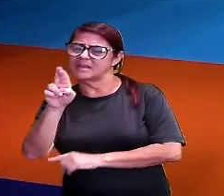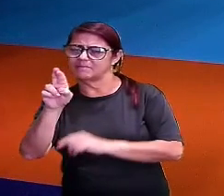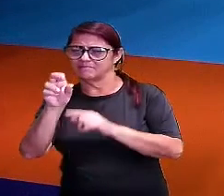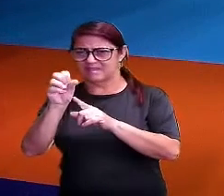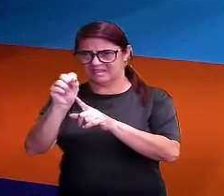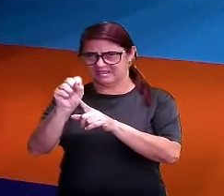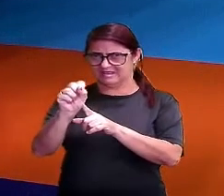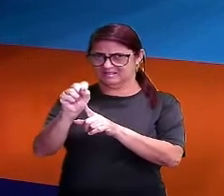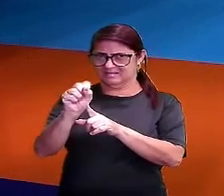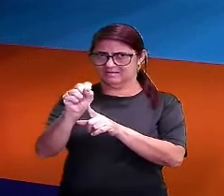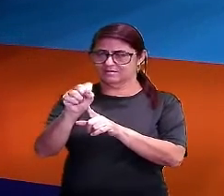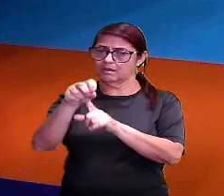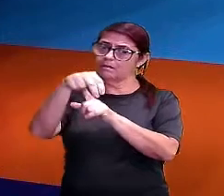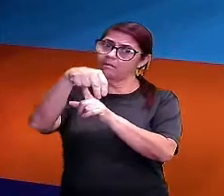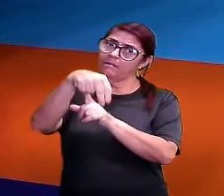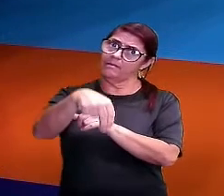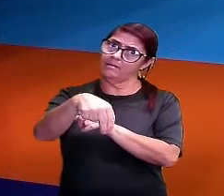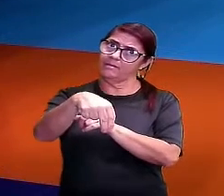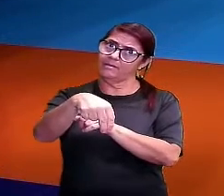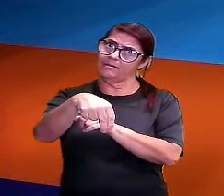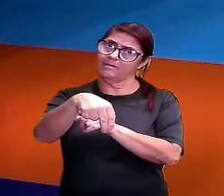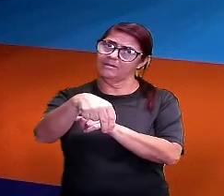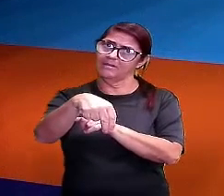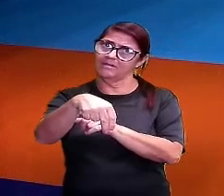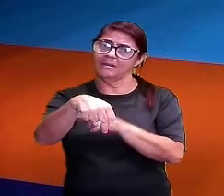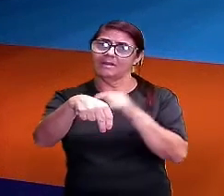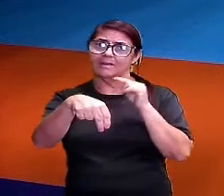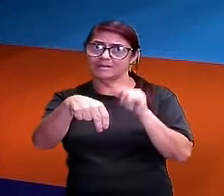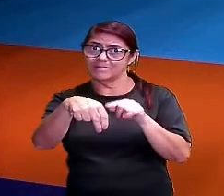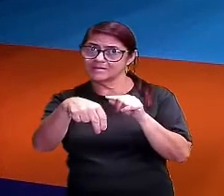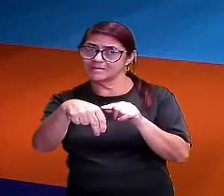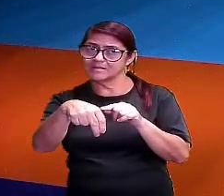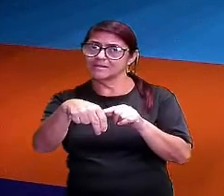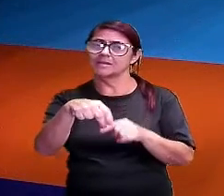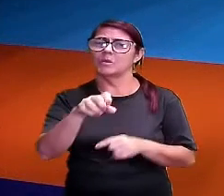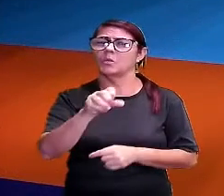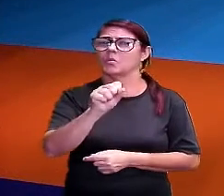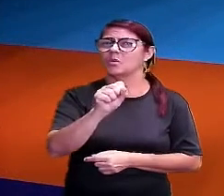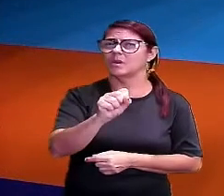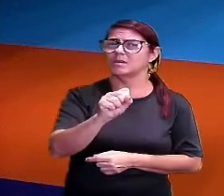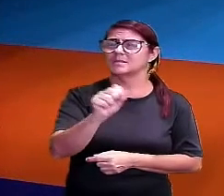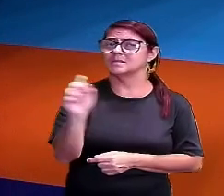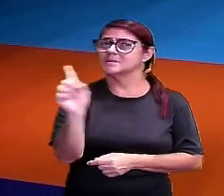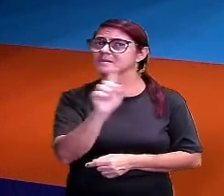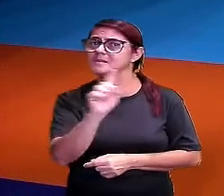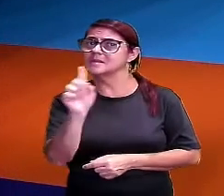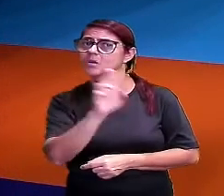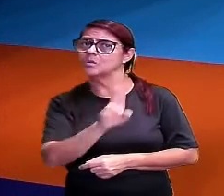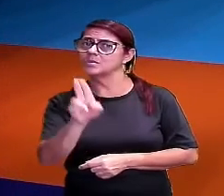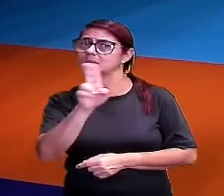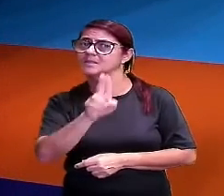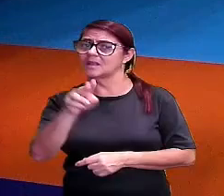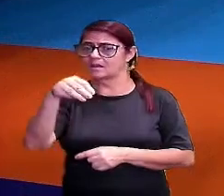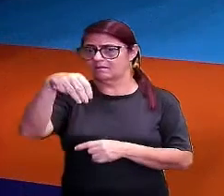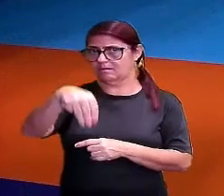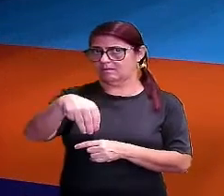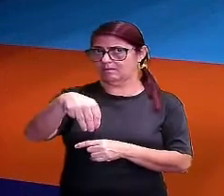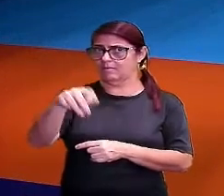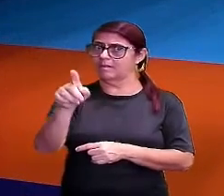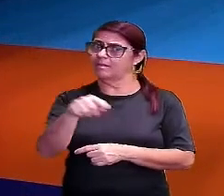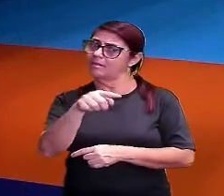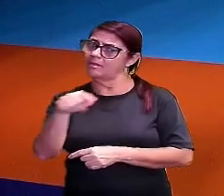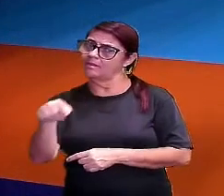tá vendo? Esse S me diz que eu não posso usar o M. Eu vou usar que